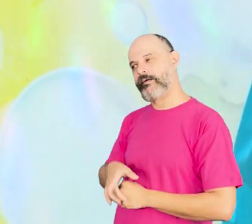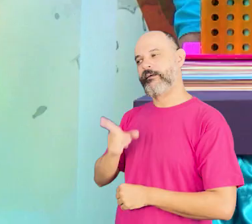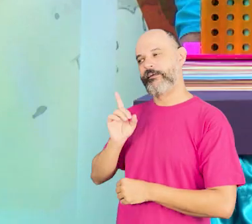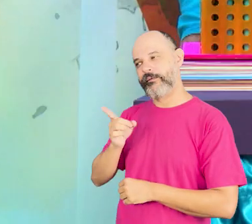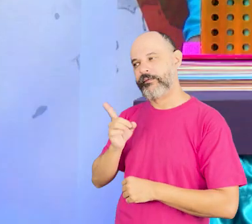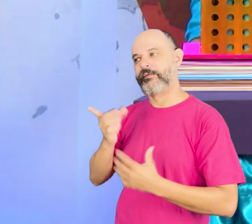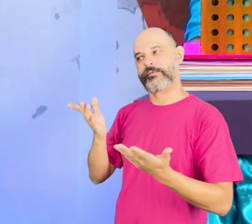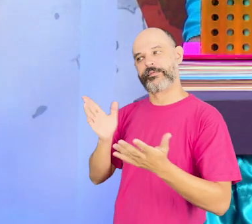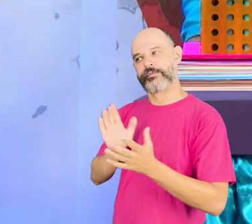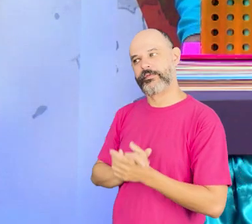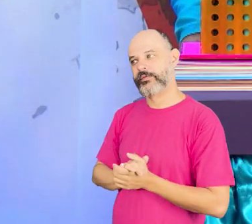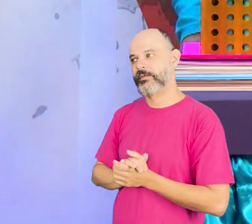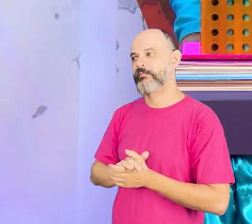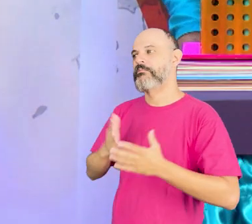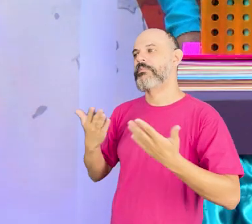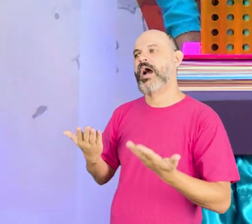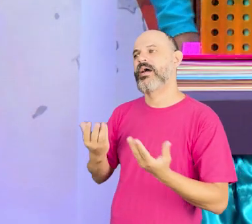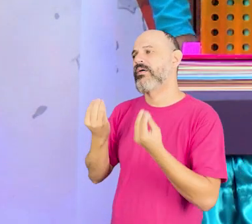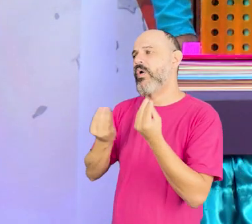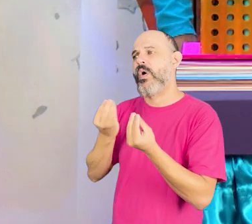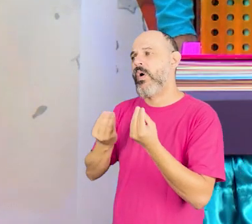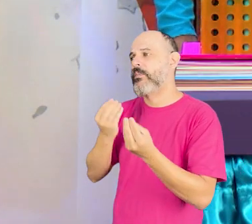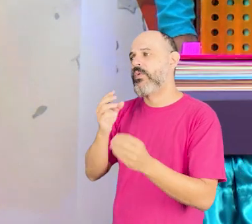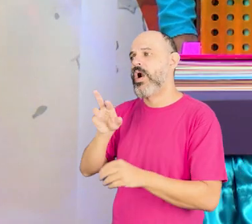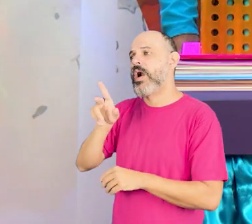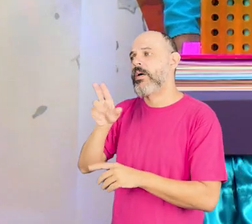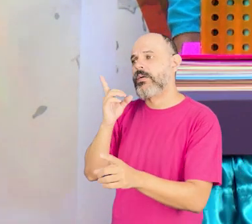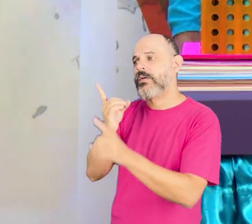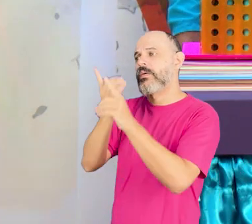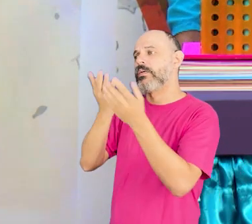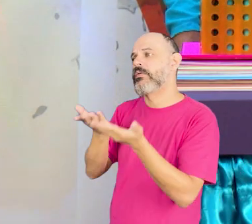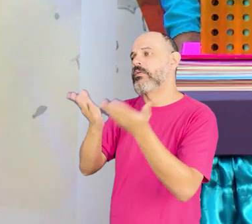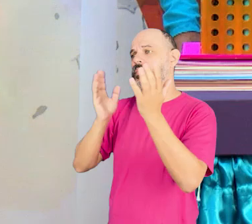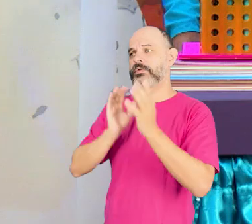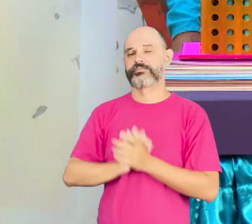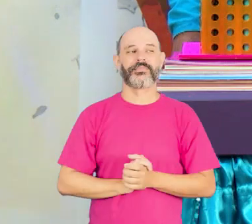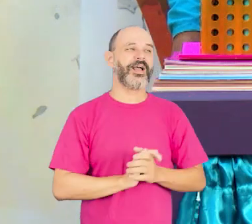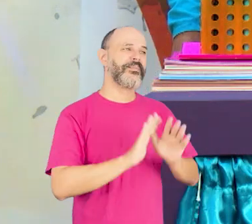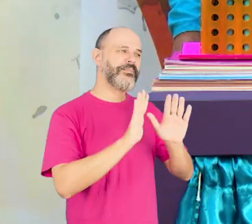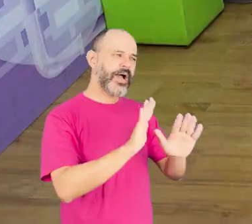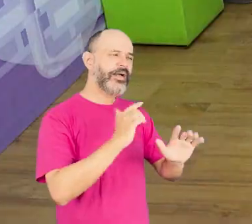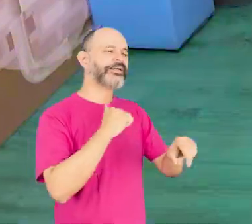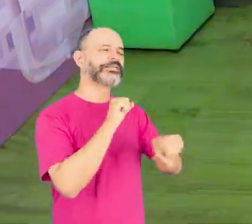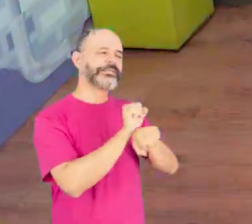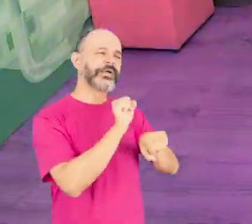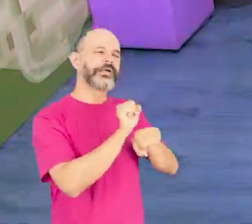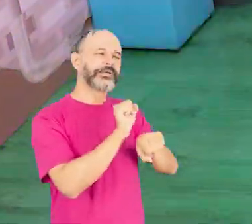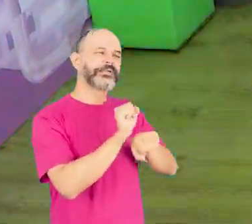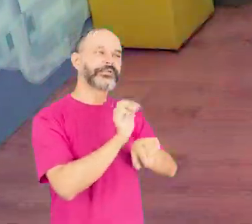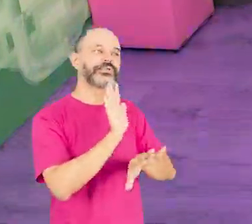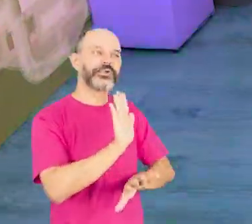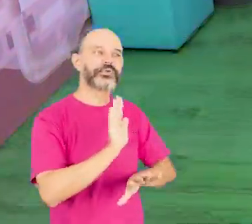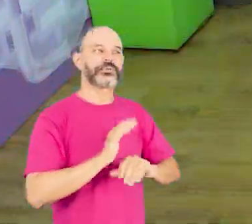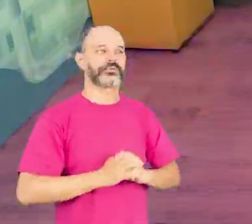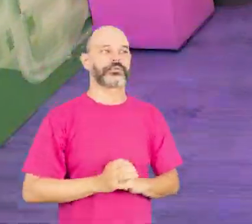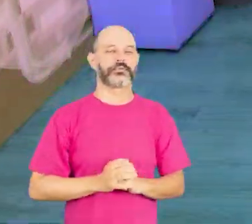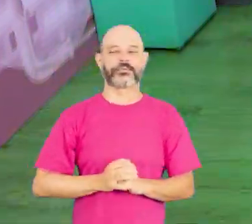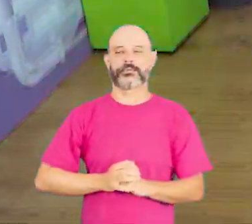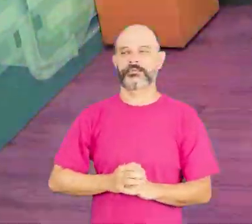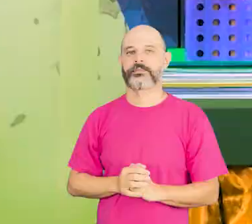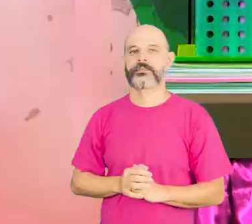bonito! Mas aí não tem graça. Como eles vão te encontrar? É só pra dar um tempinho.